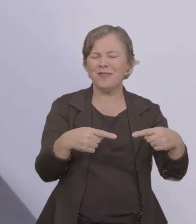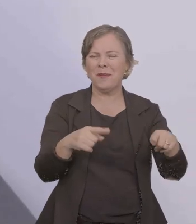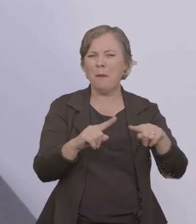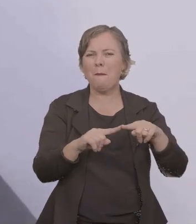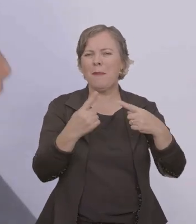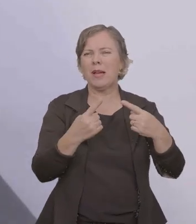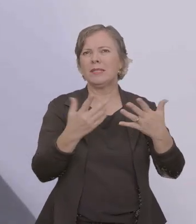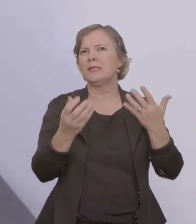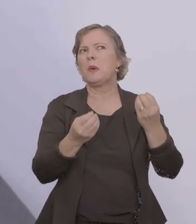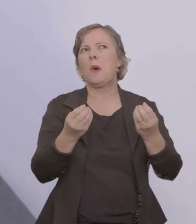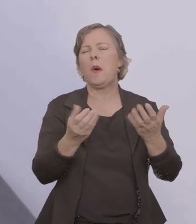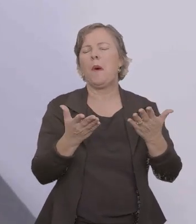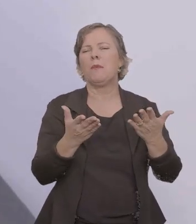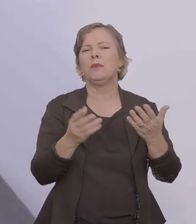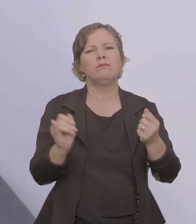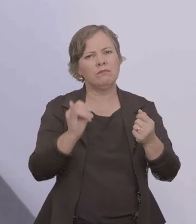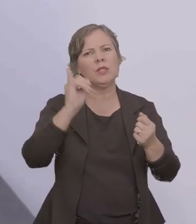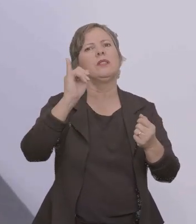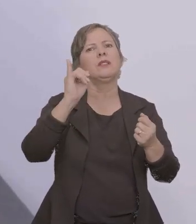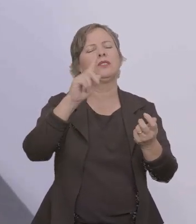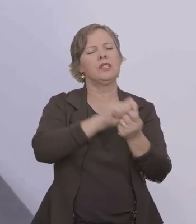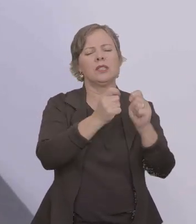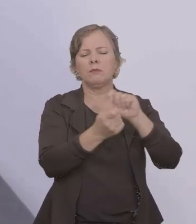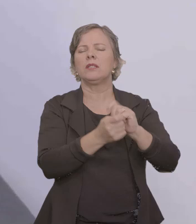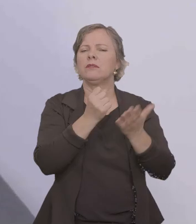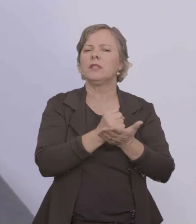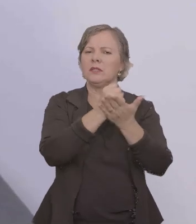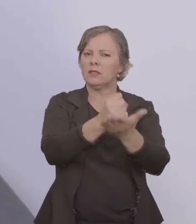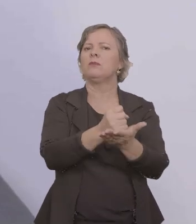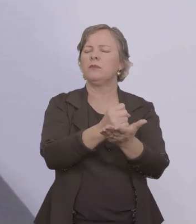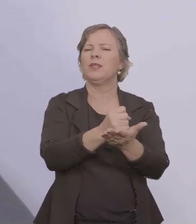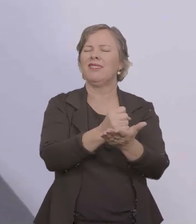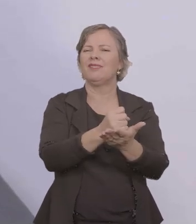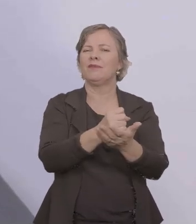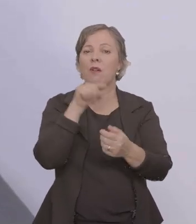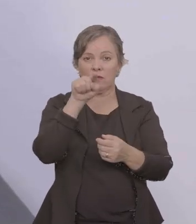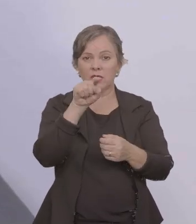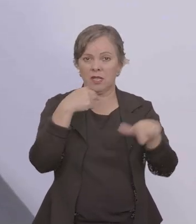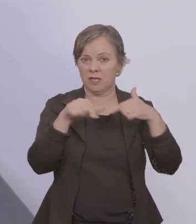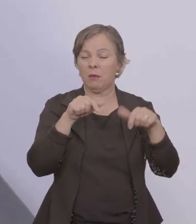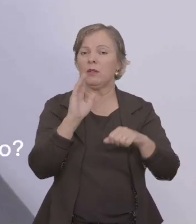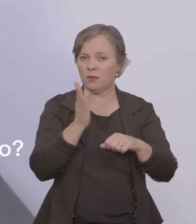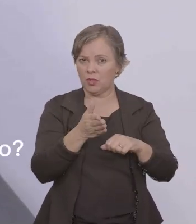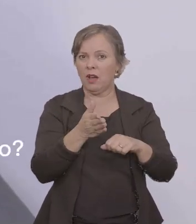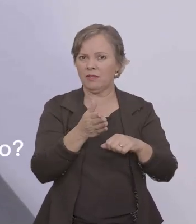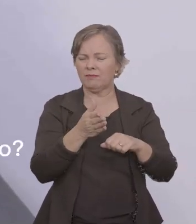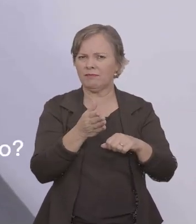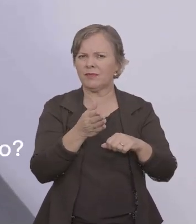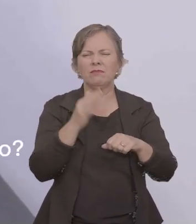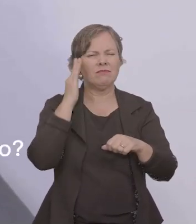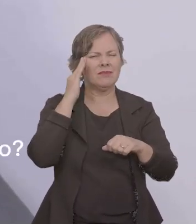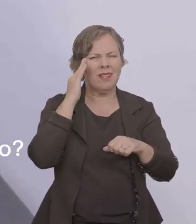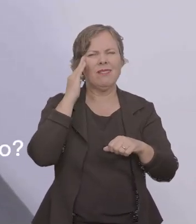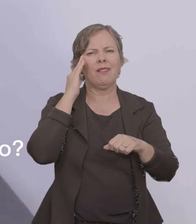né, a adaptação ela vai apoiar muito nesse sentido, né? Então, você que já está empregado, né, procure